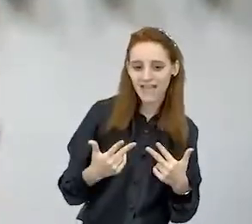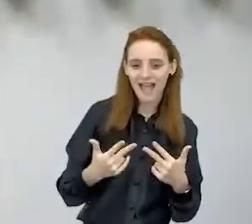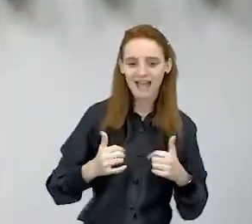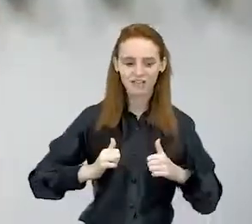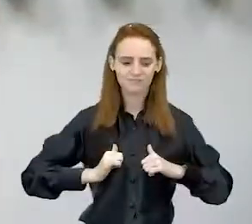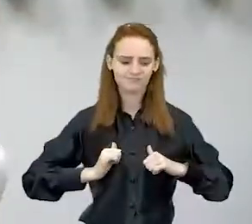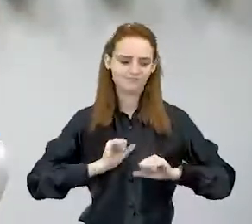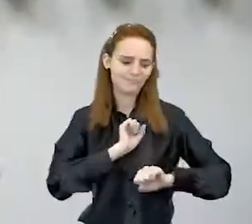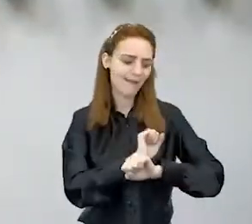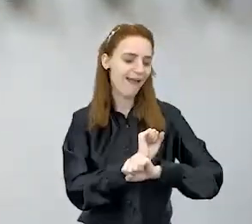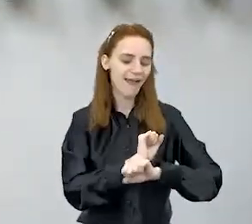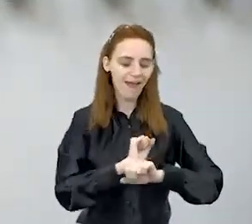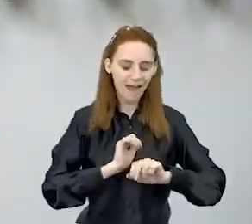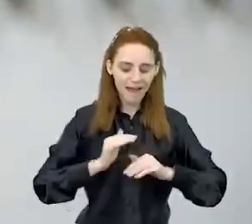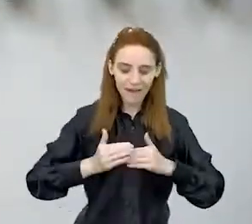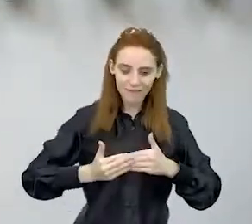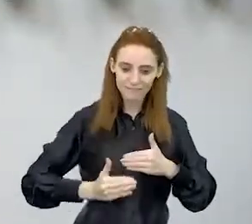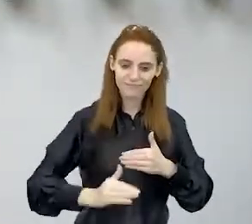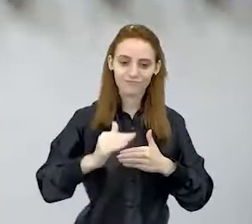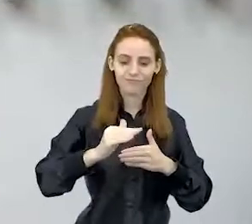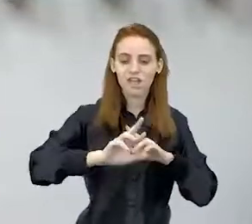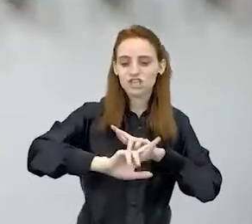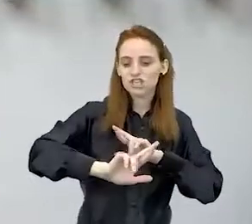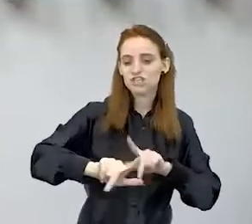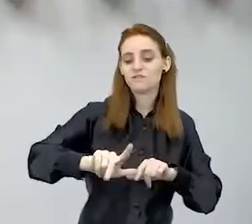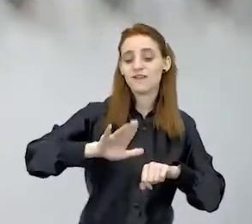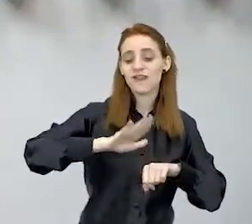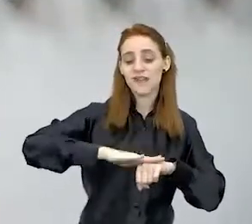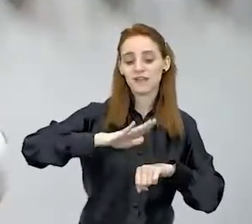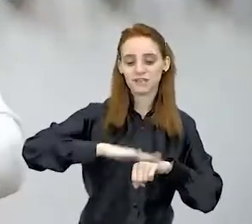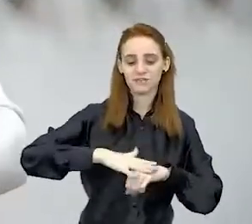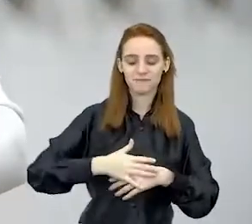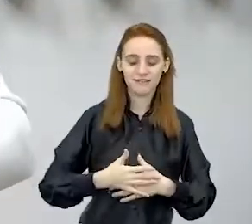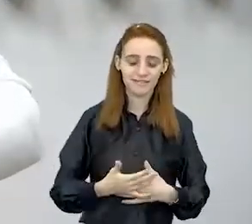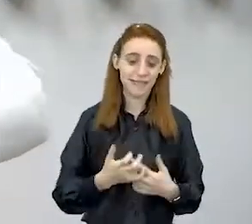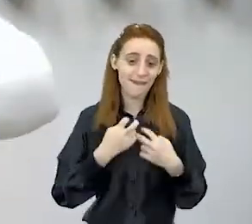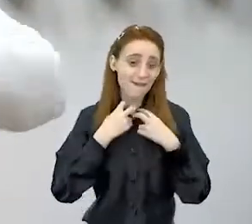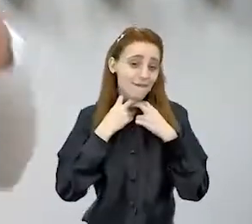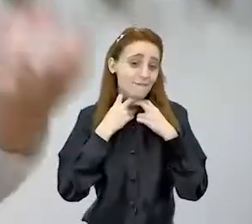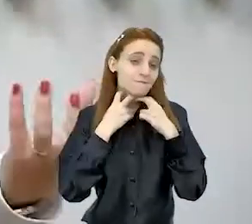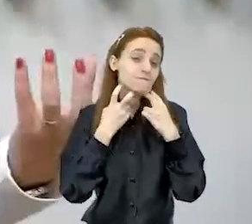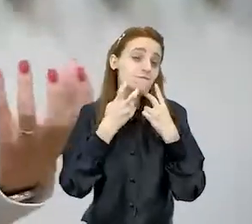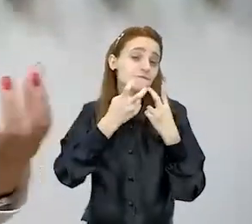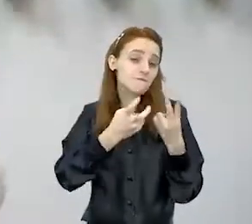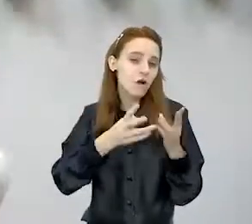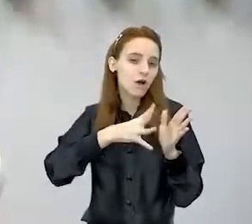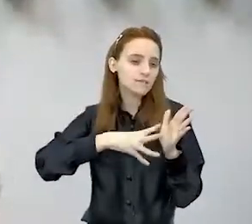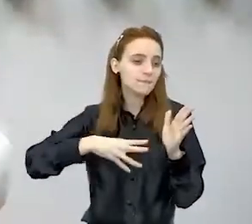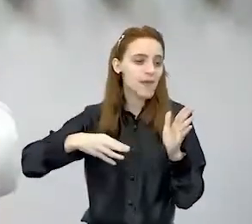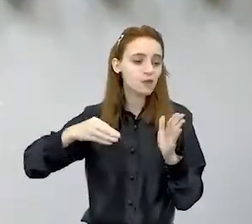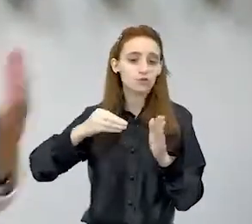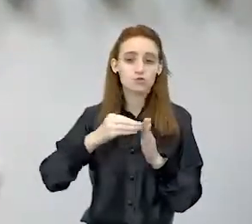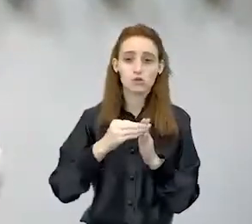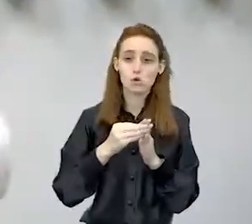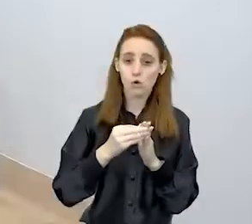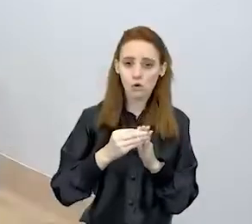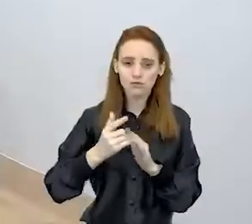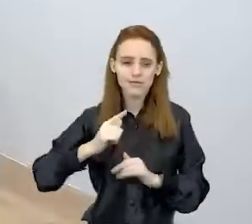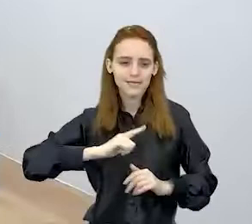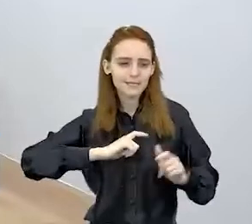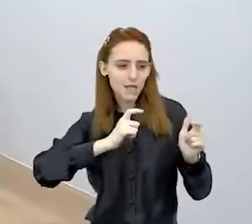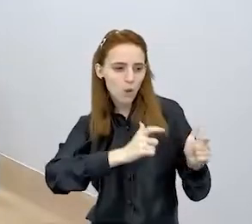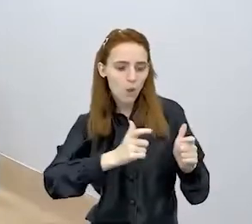de conforto, de fazer o diferente, de ter vozes para todos, de ter lugar para